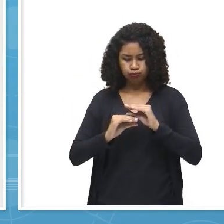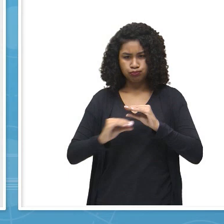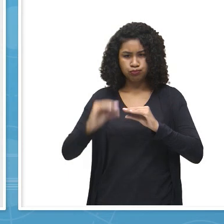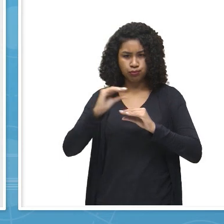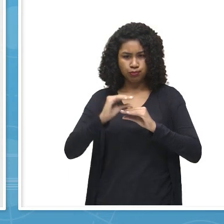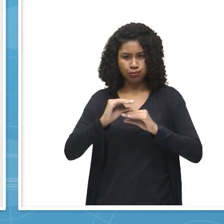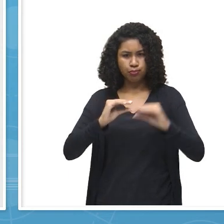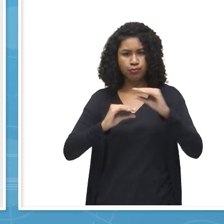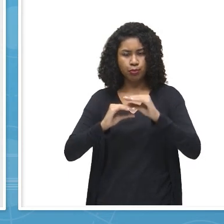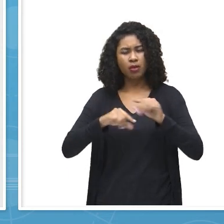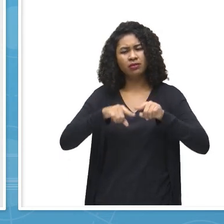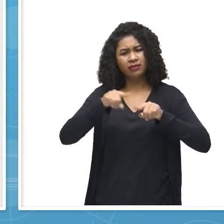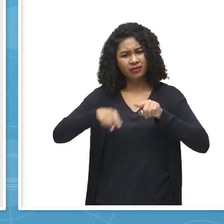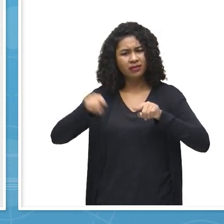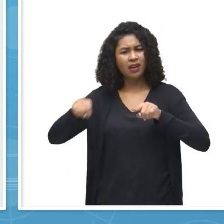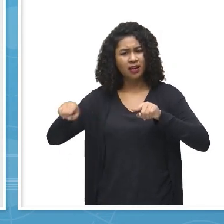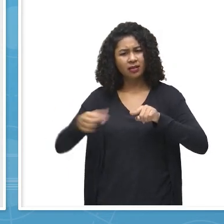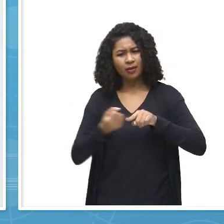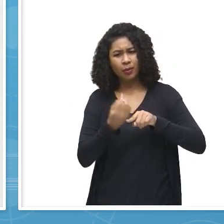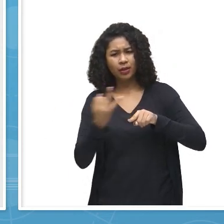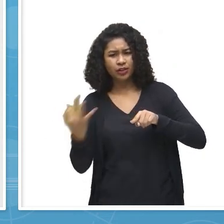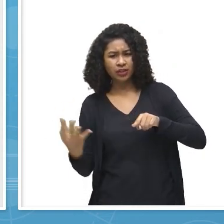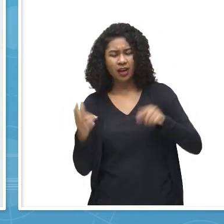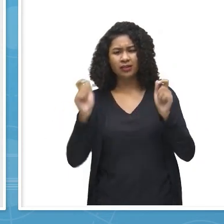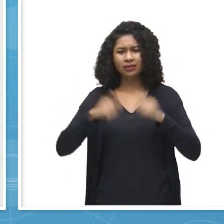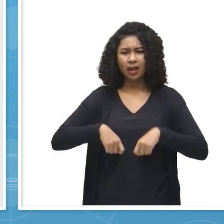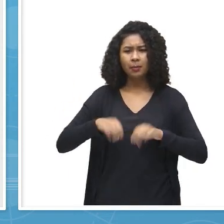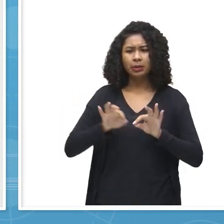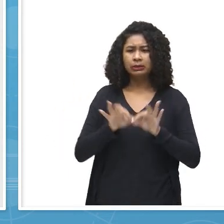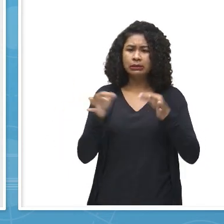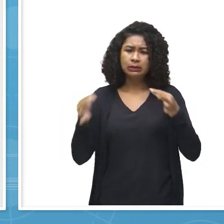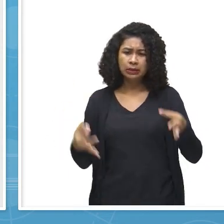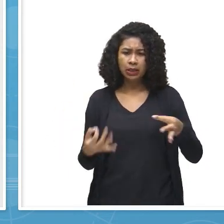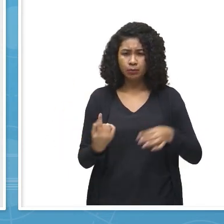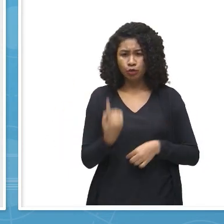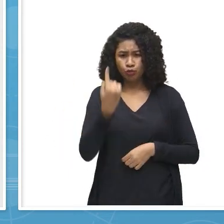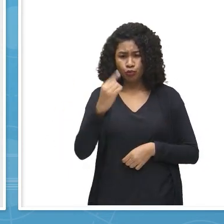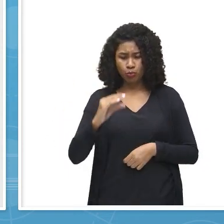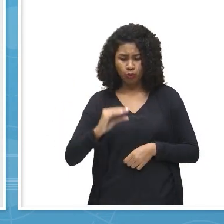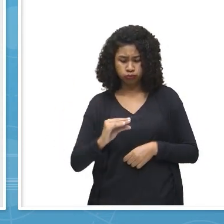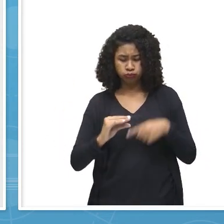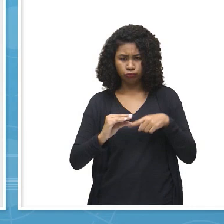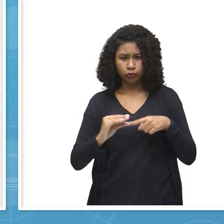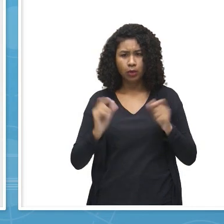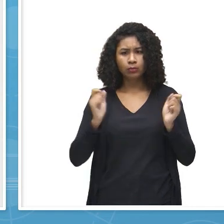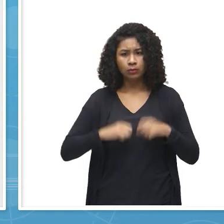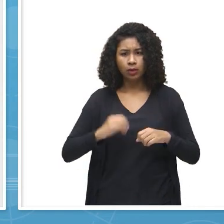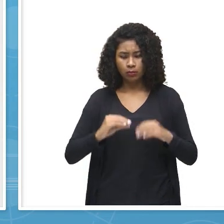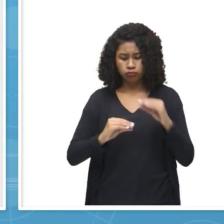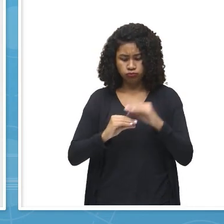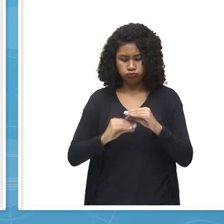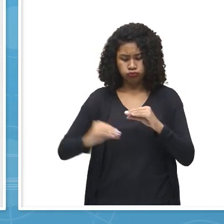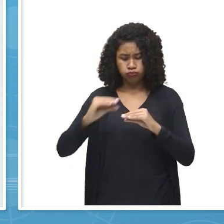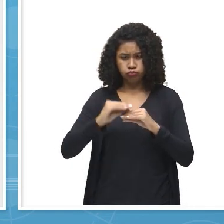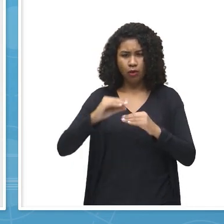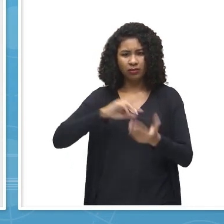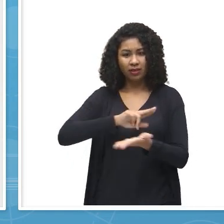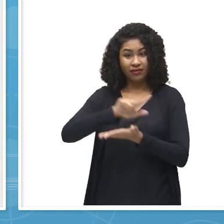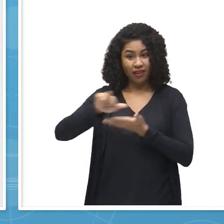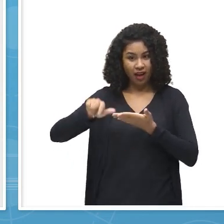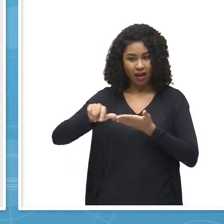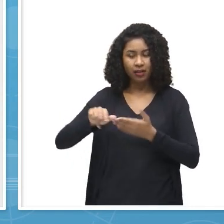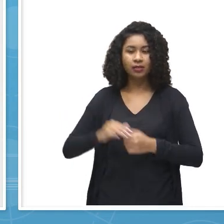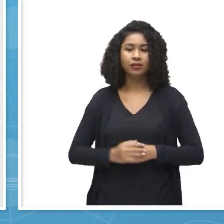camadas varia. Ele pode ser simples, uma camada só, pode ser estratificado, várias camadas, ou